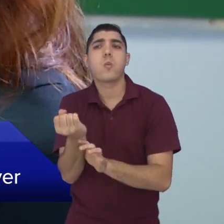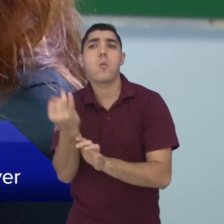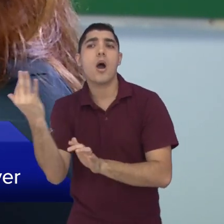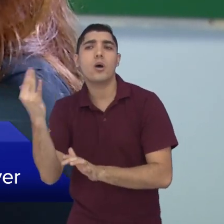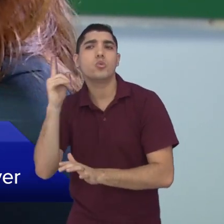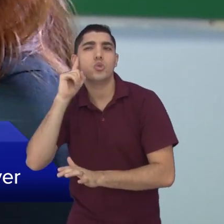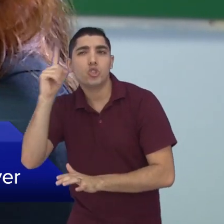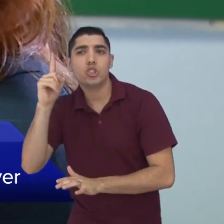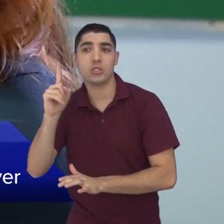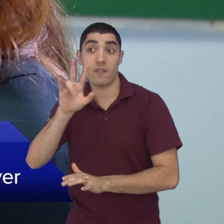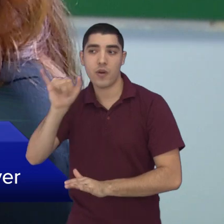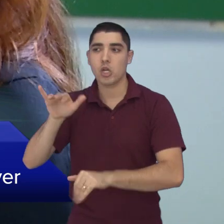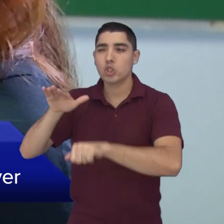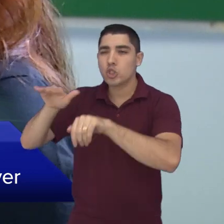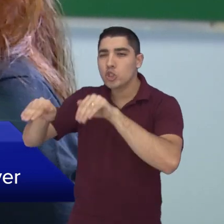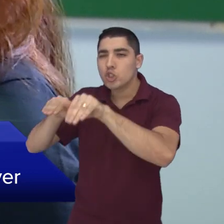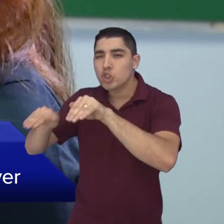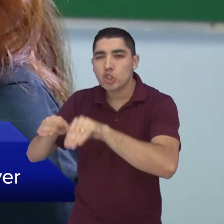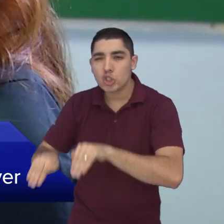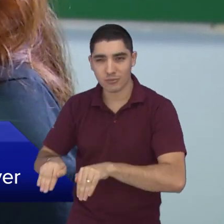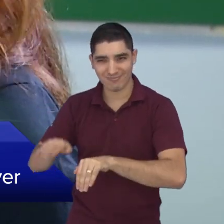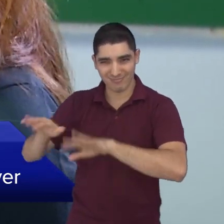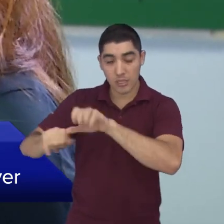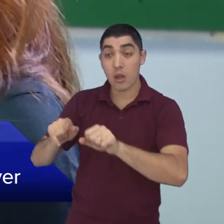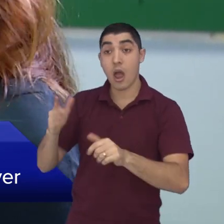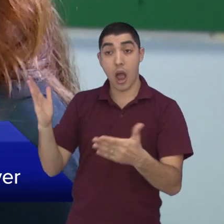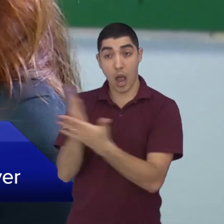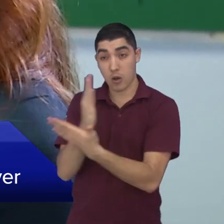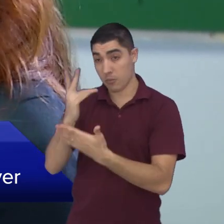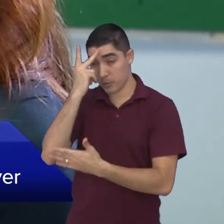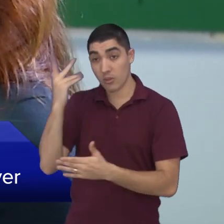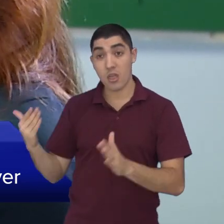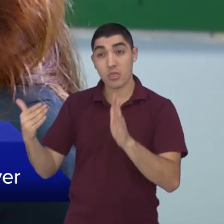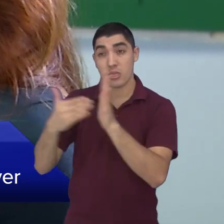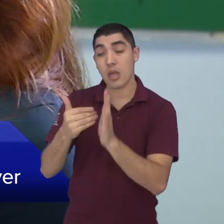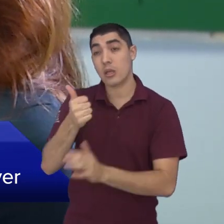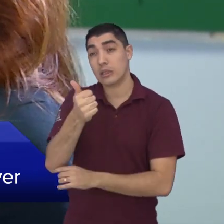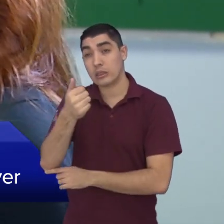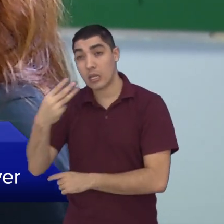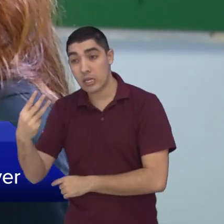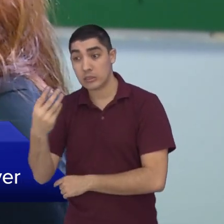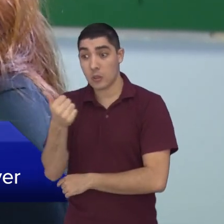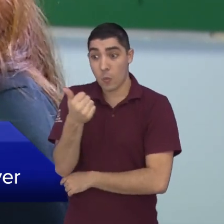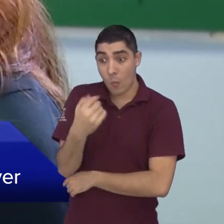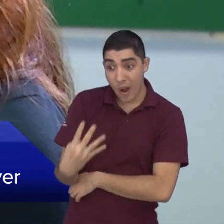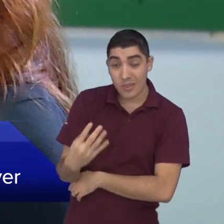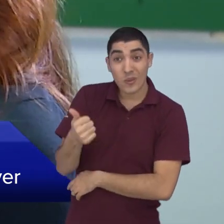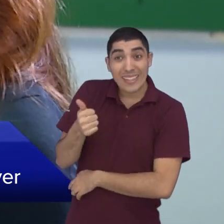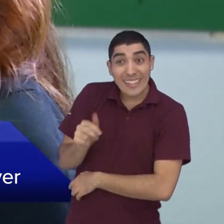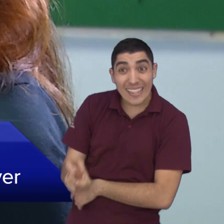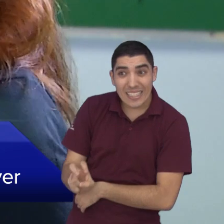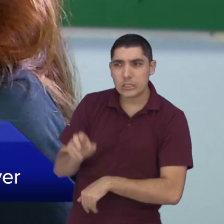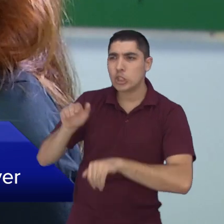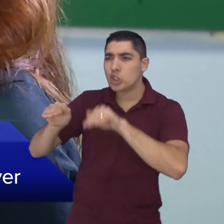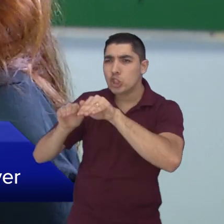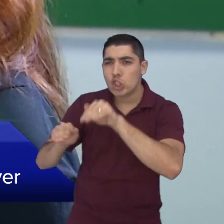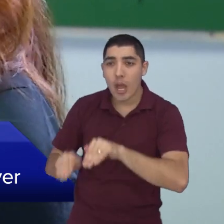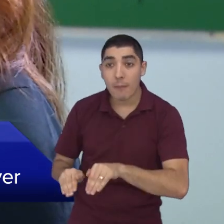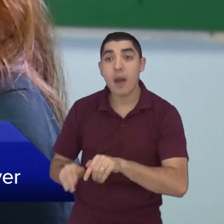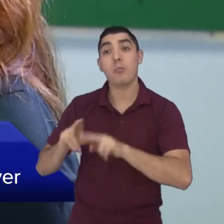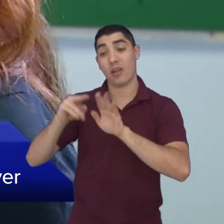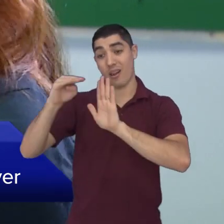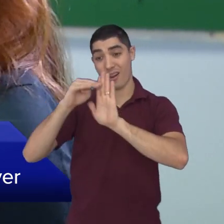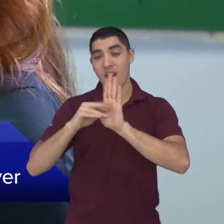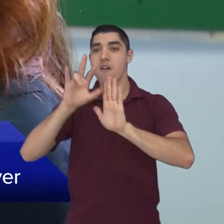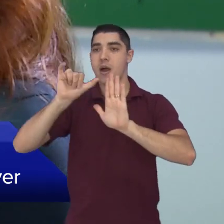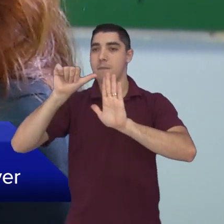até que chamadas essa Universidade vai fazer porque tem universidades que fazem até a 13ª 1ª 15ª